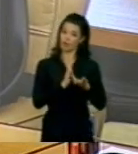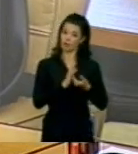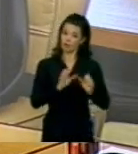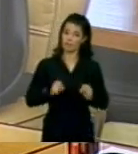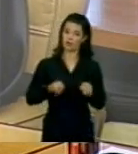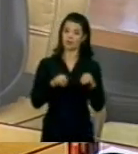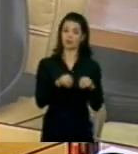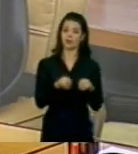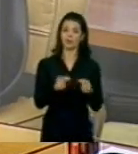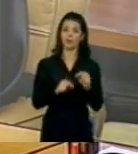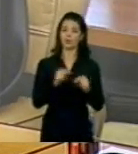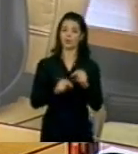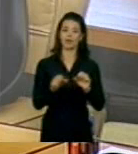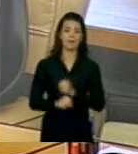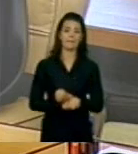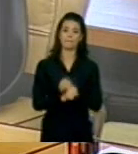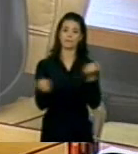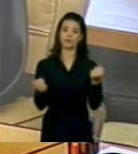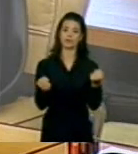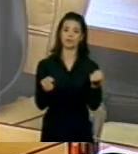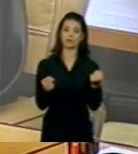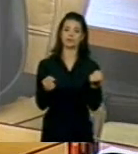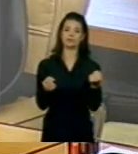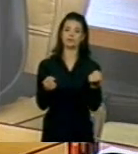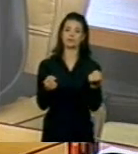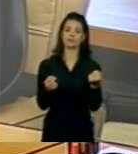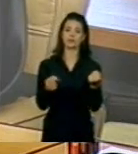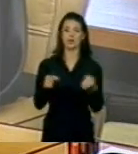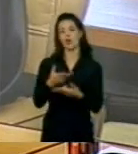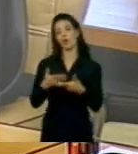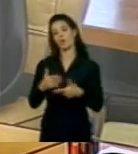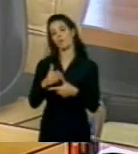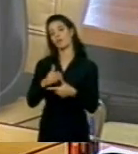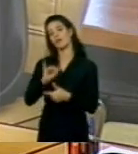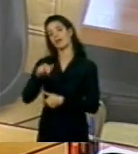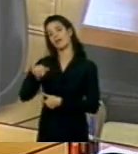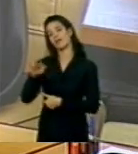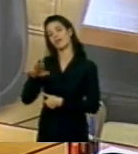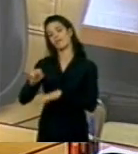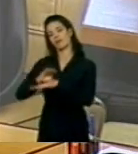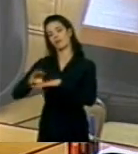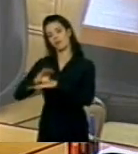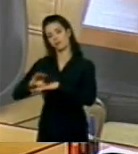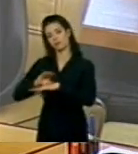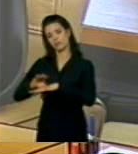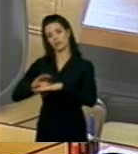adequado sustentar, com base em inovações legislativas infraconstitucionais, uma mutação do